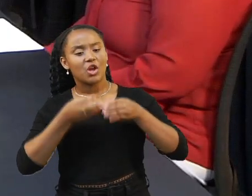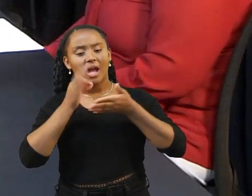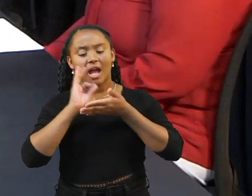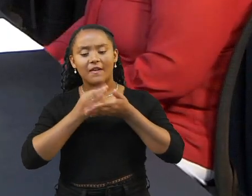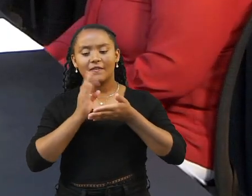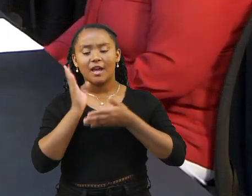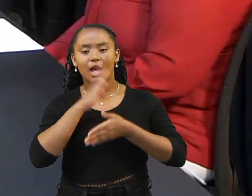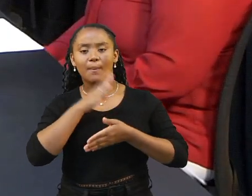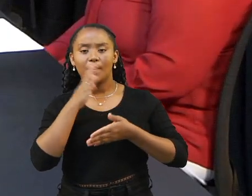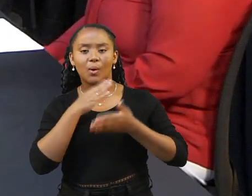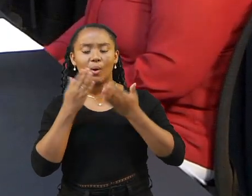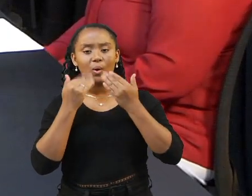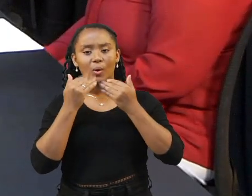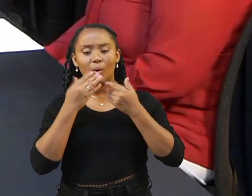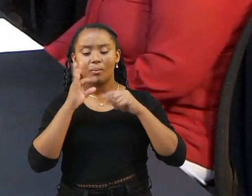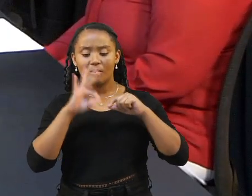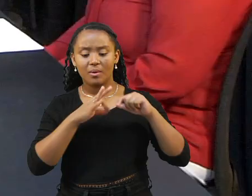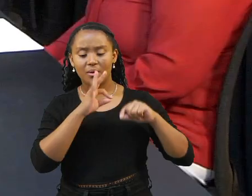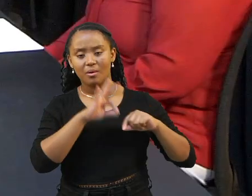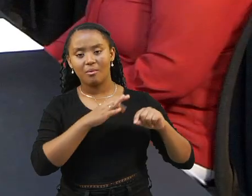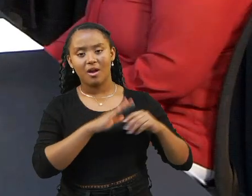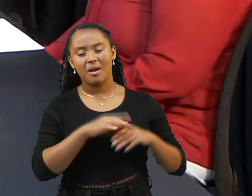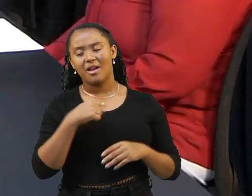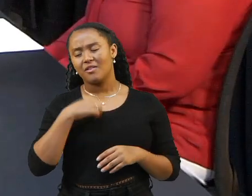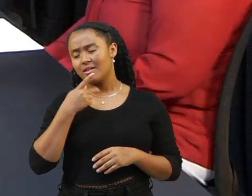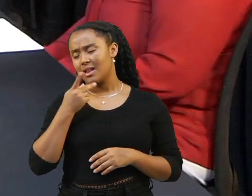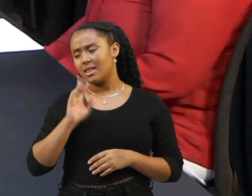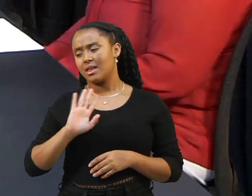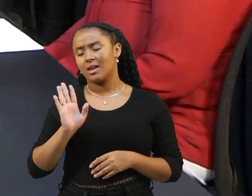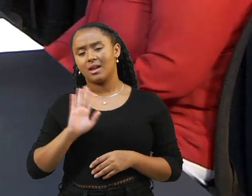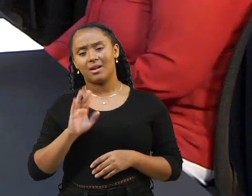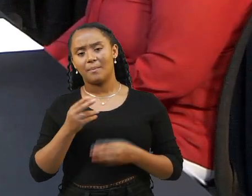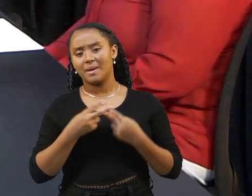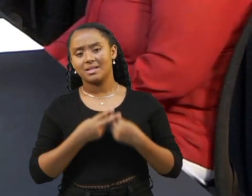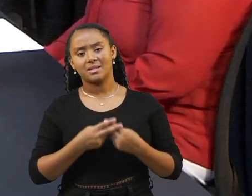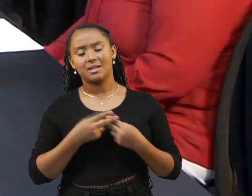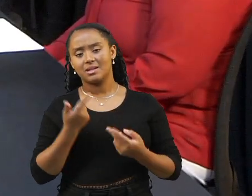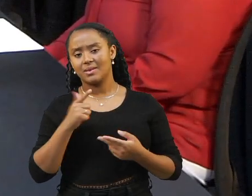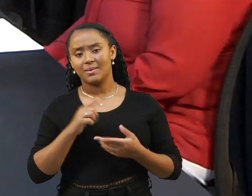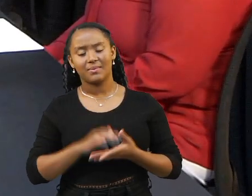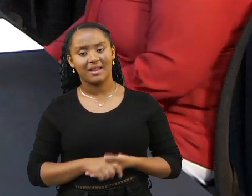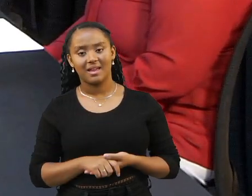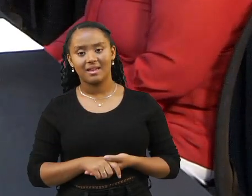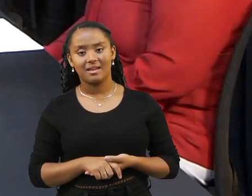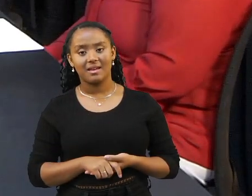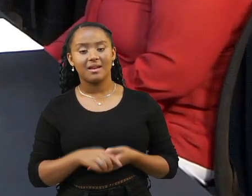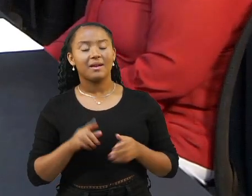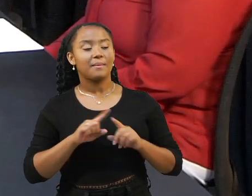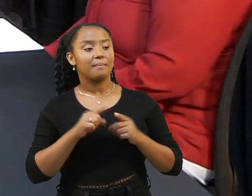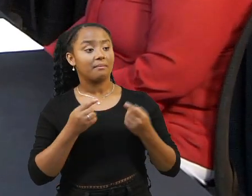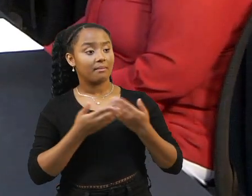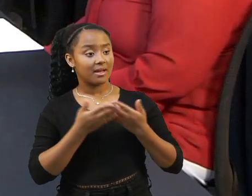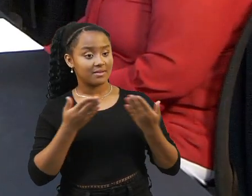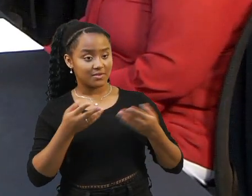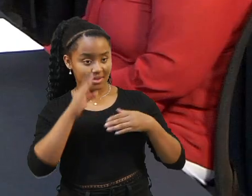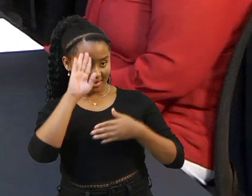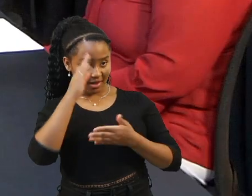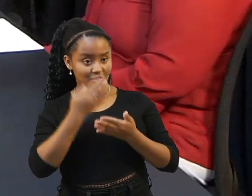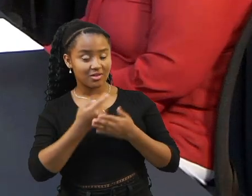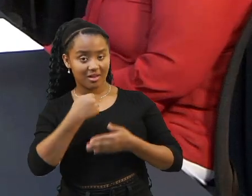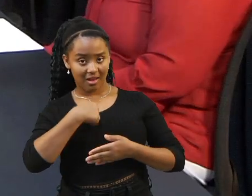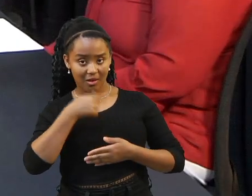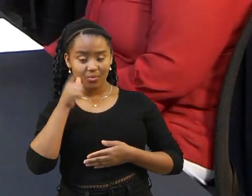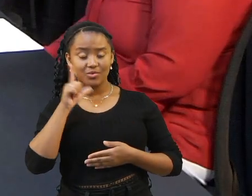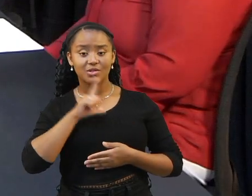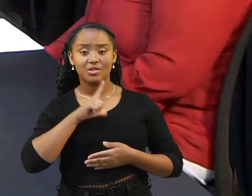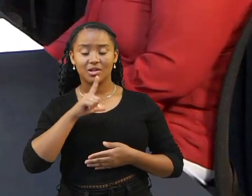café, come bolo e borda. Eu falei, não, eu não tenho paciência. E não é de ver que eu consegui